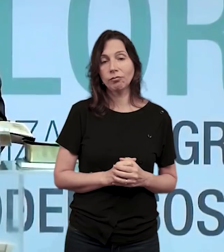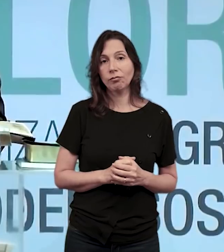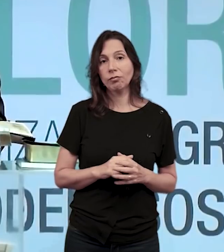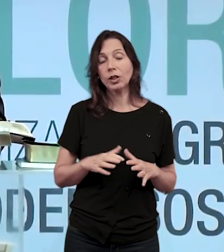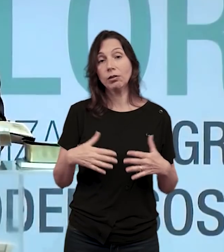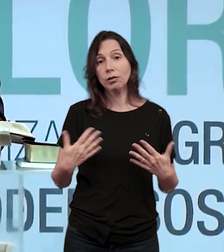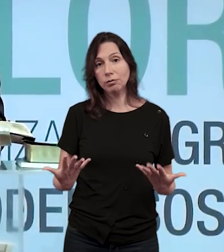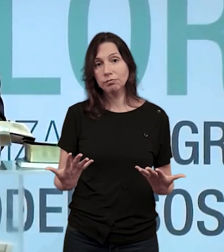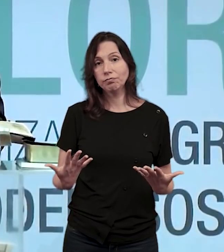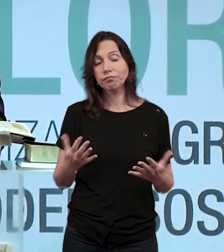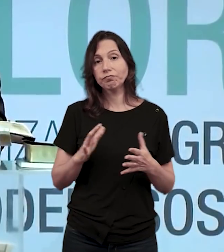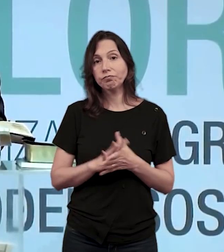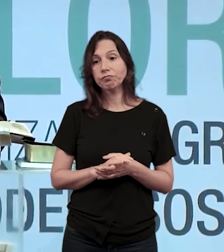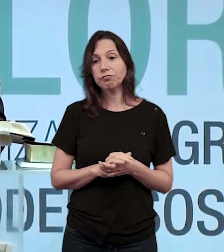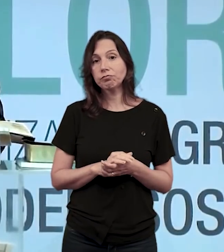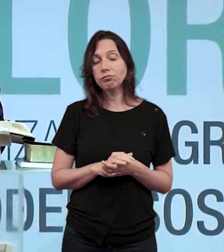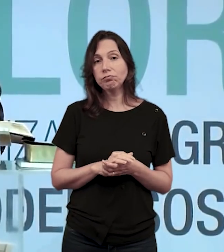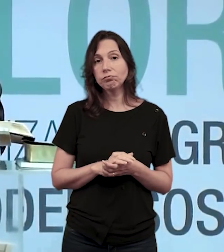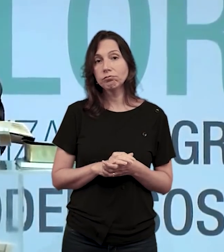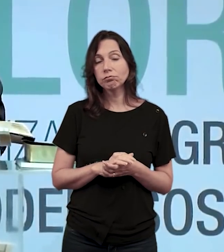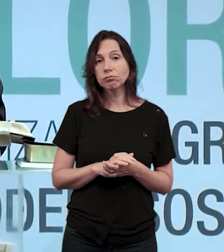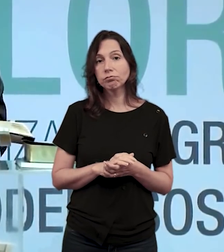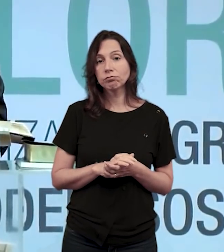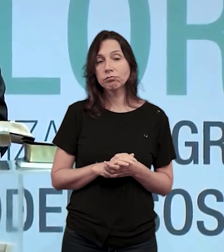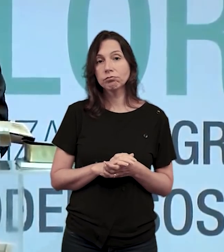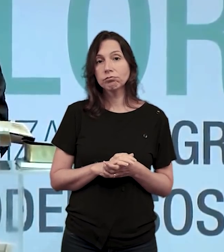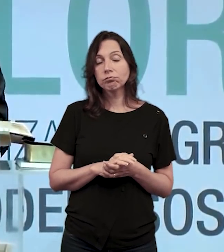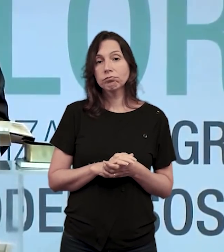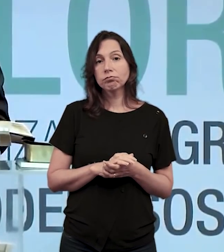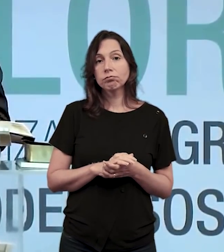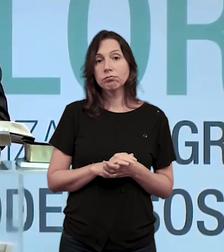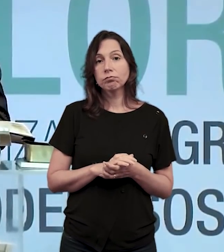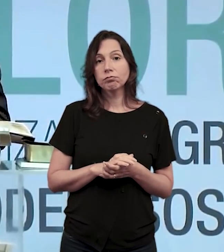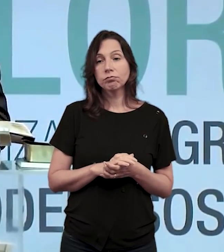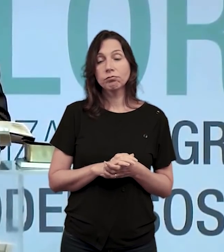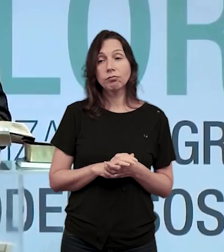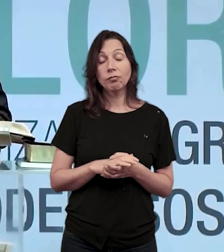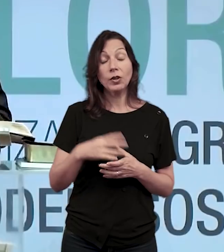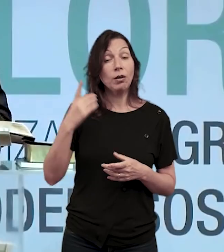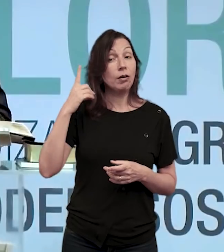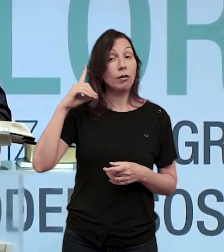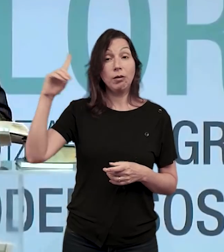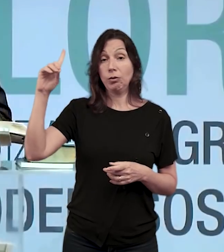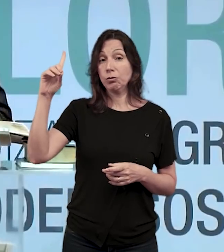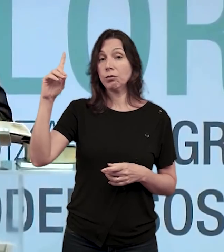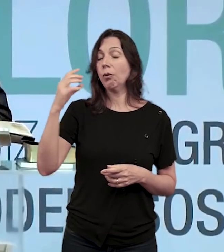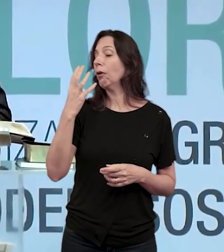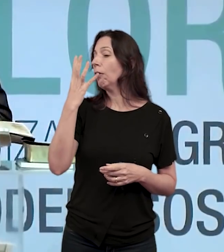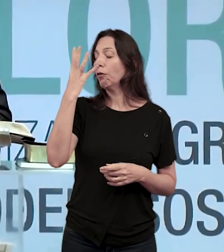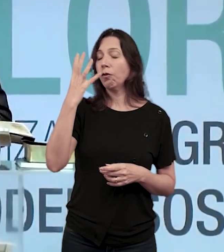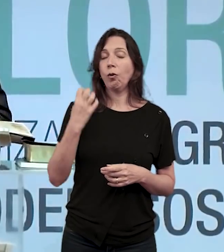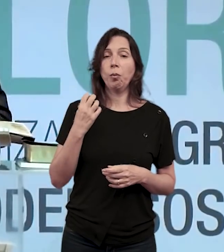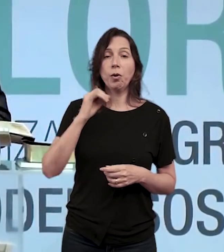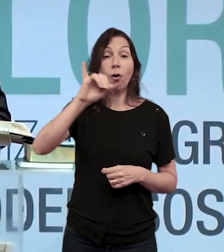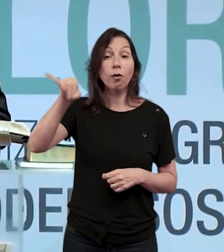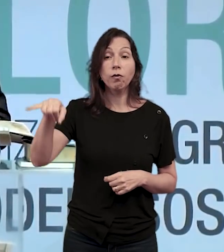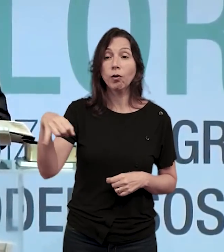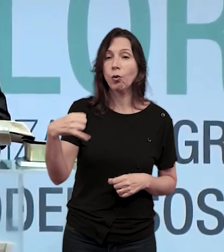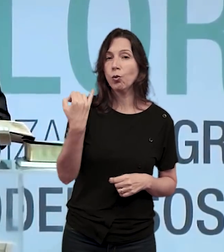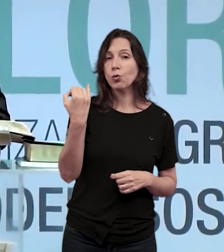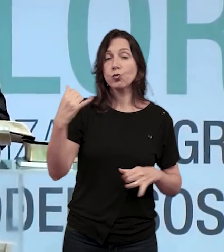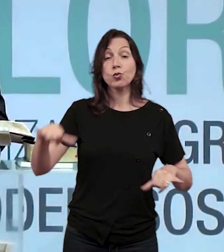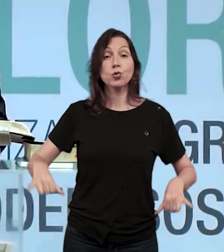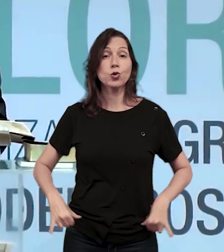Então, assim como Deus não censurou Jó por perguntar 16 vezes por